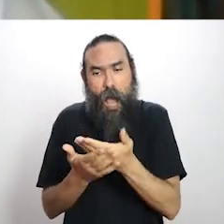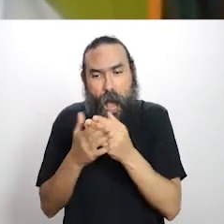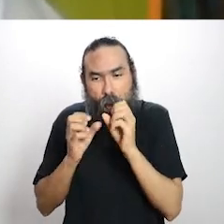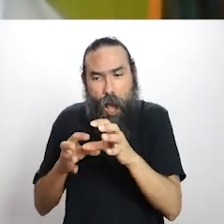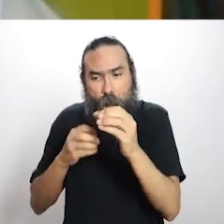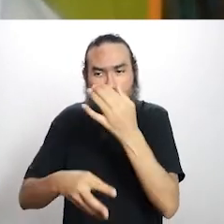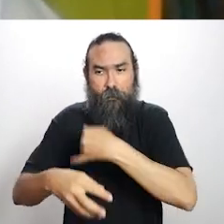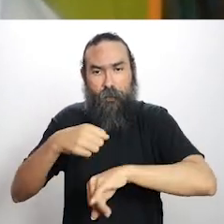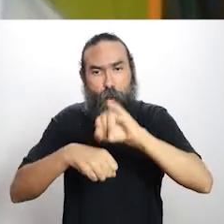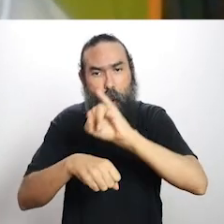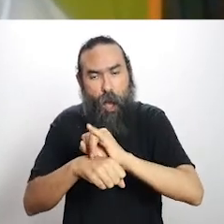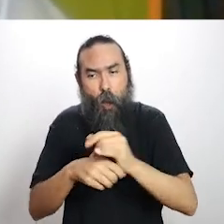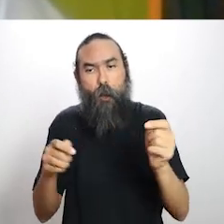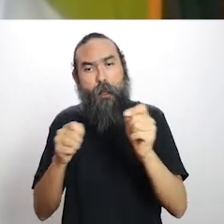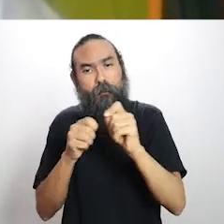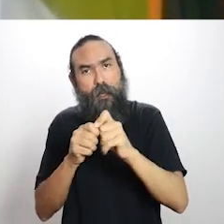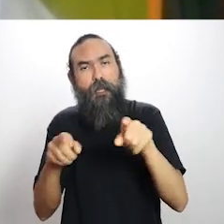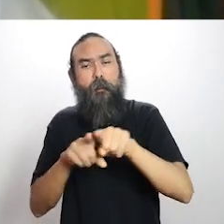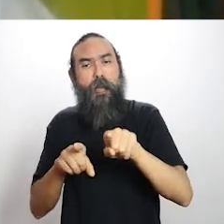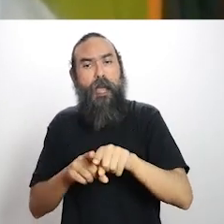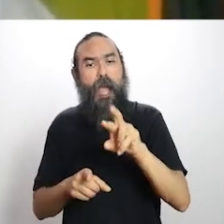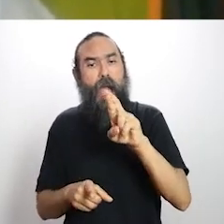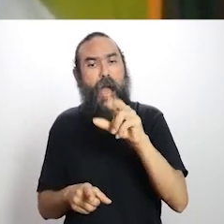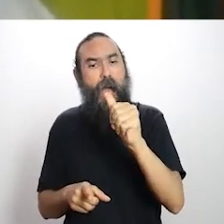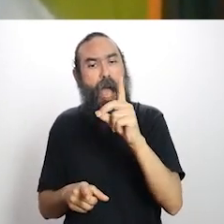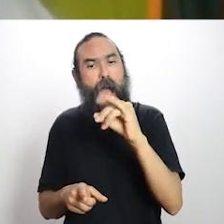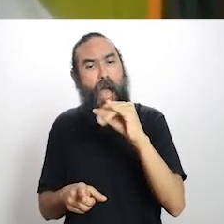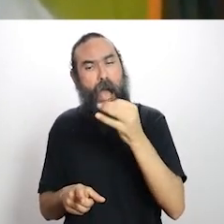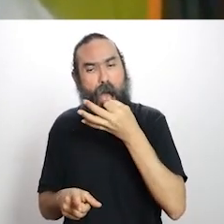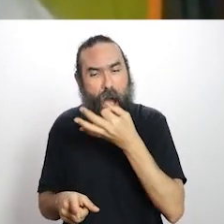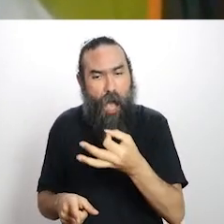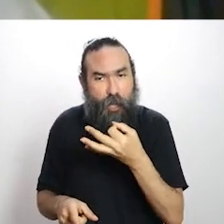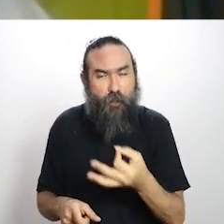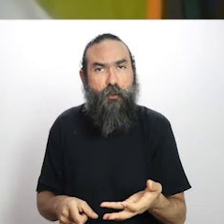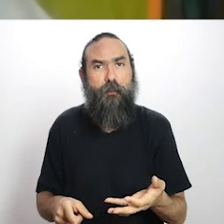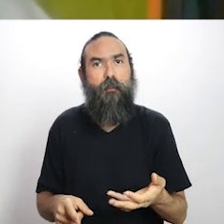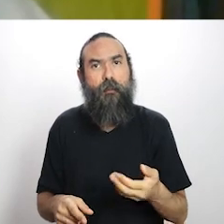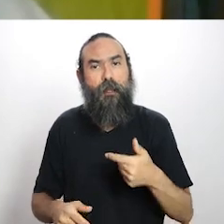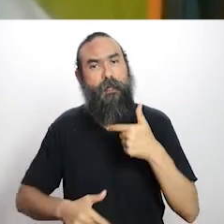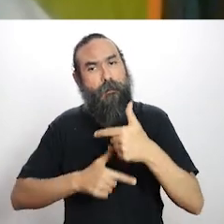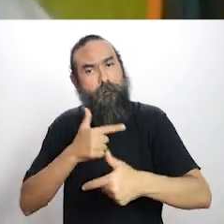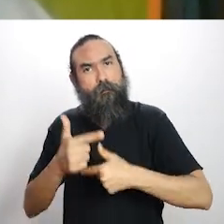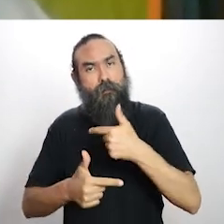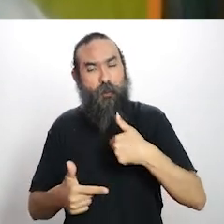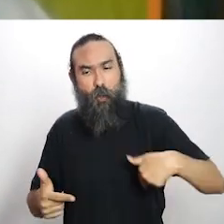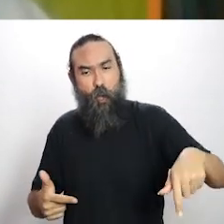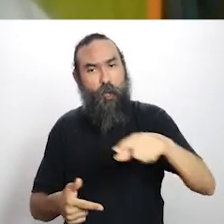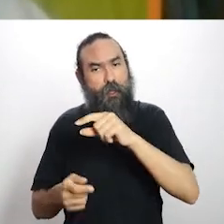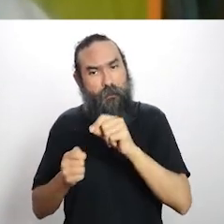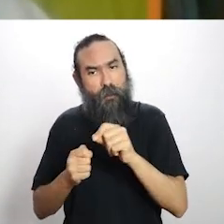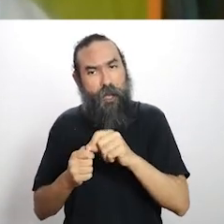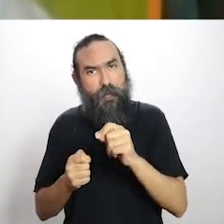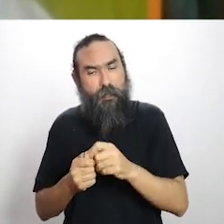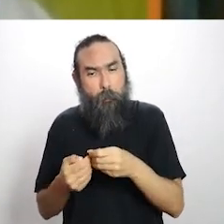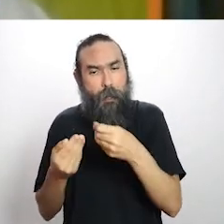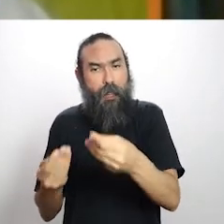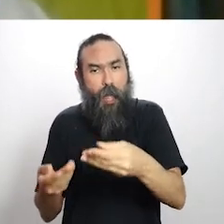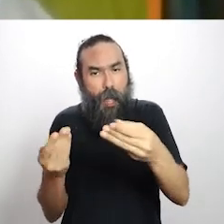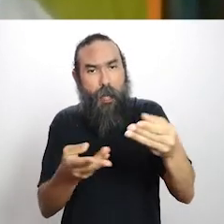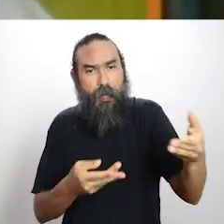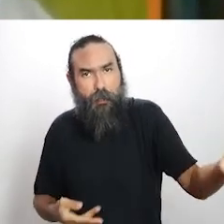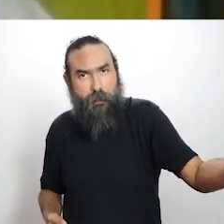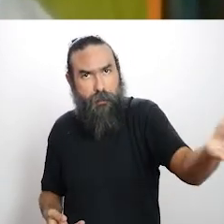a gente criou um Bornal d'Arte, que esse Bornal a gente entrega para as crianças todas, com vários